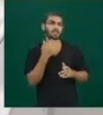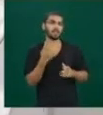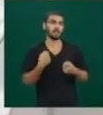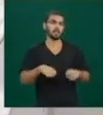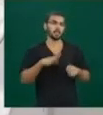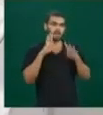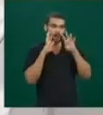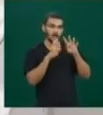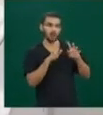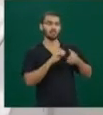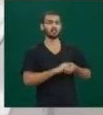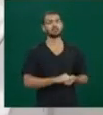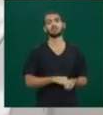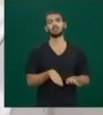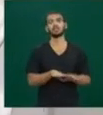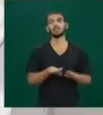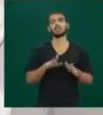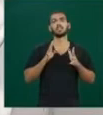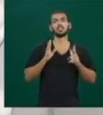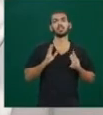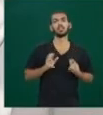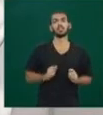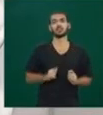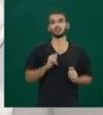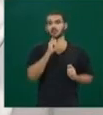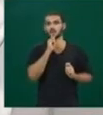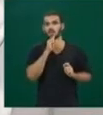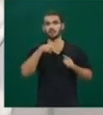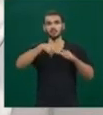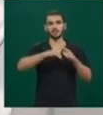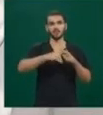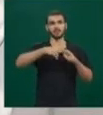da esterilização de materiais que possam conter